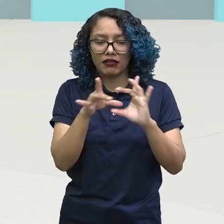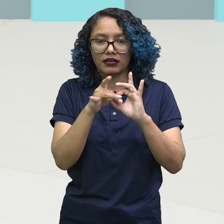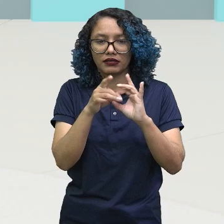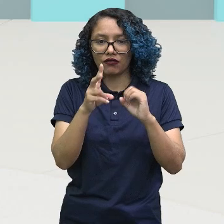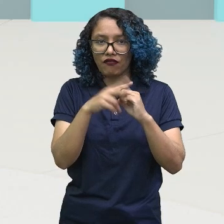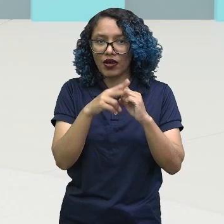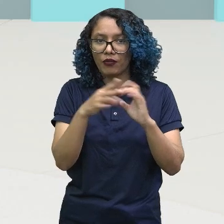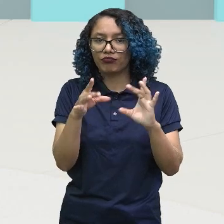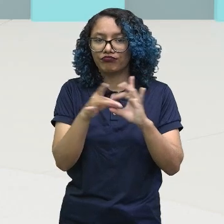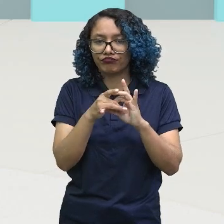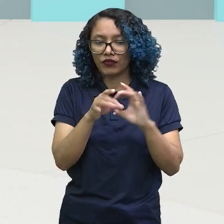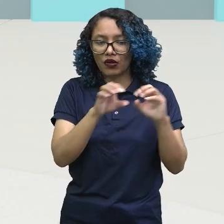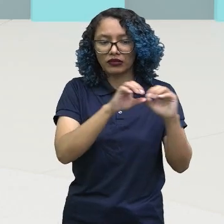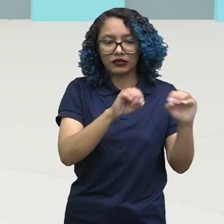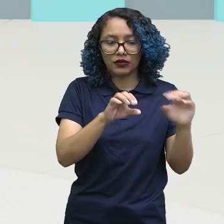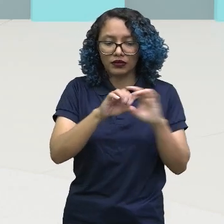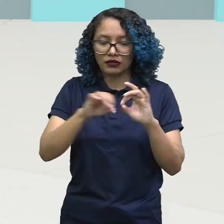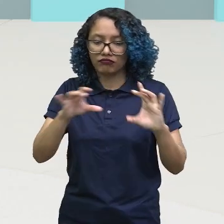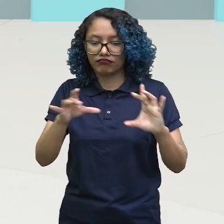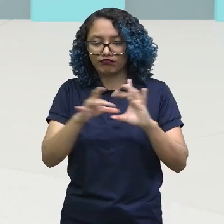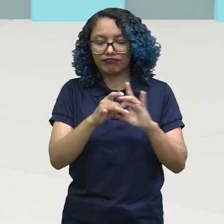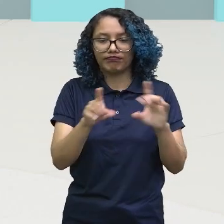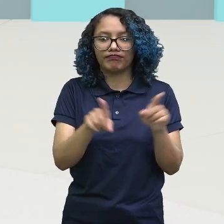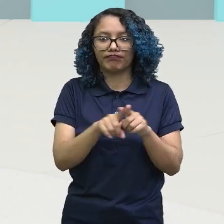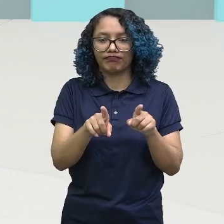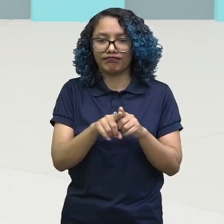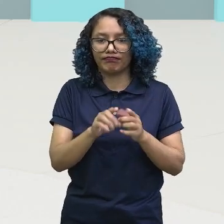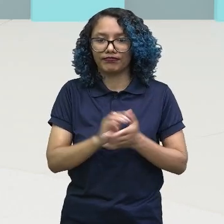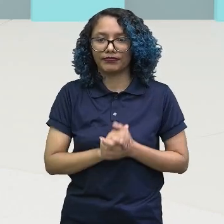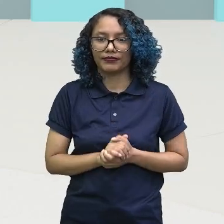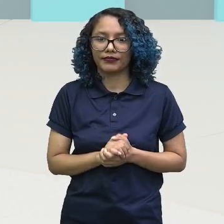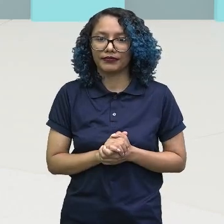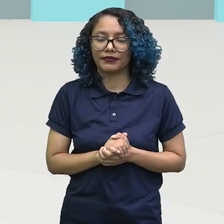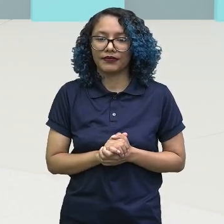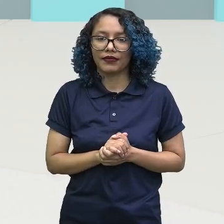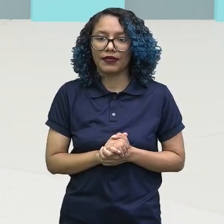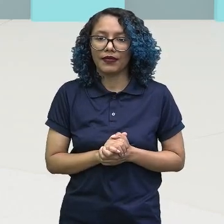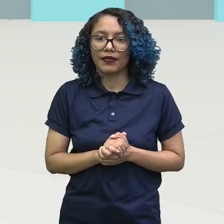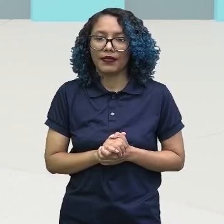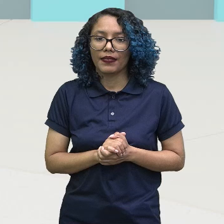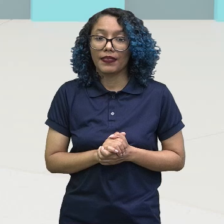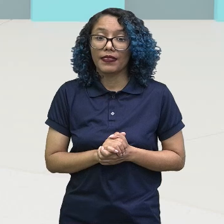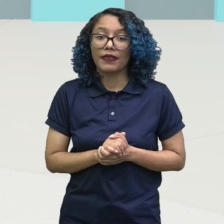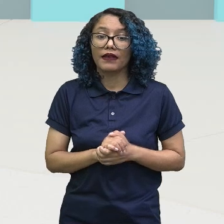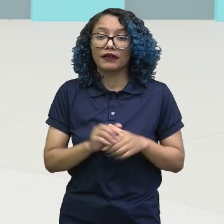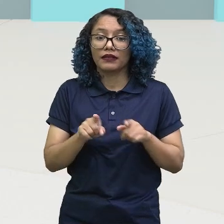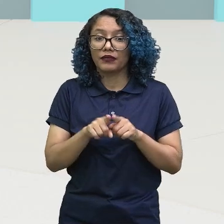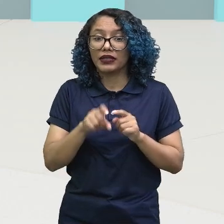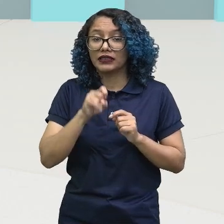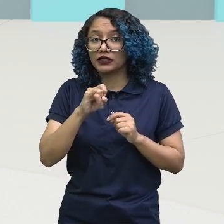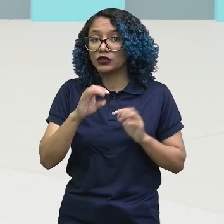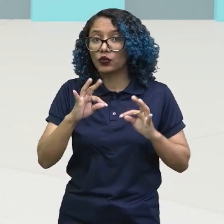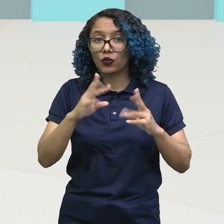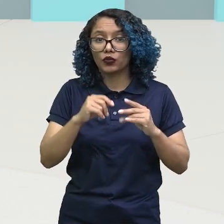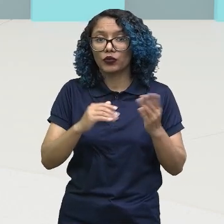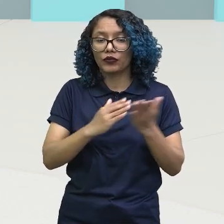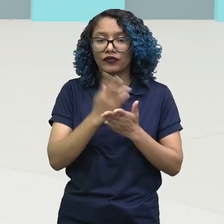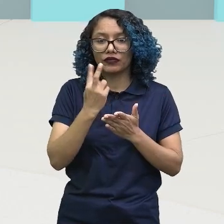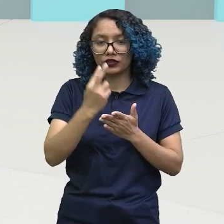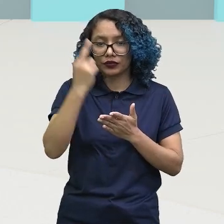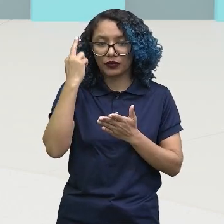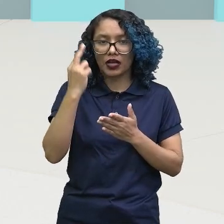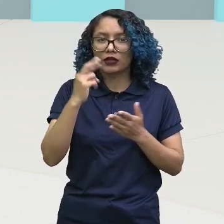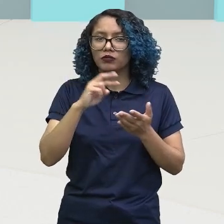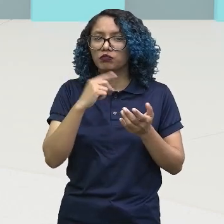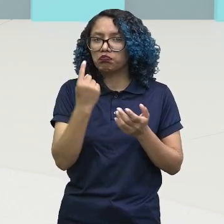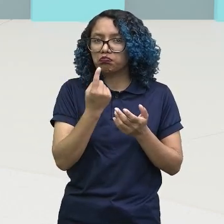ele liga as orações, beleza? E aí, se a gente relembrar que todos sejam aprovados no vestibular, é uma oração que sozinha não tem